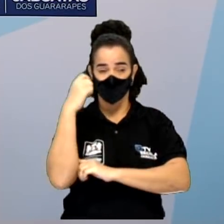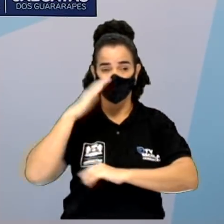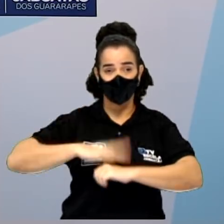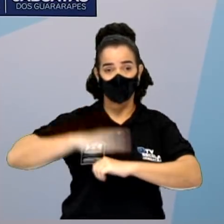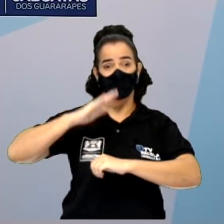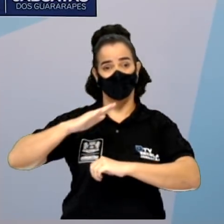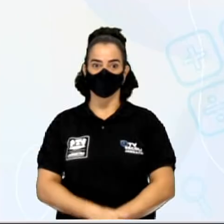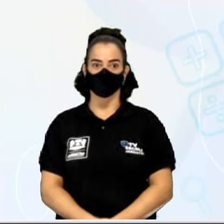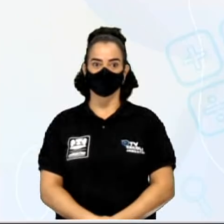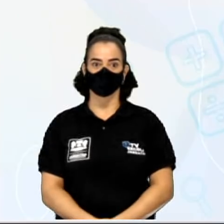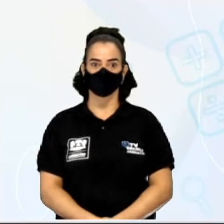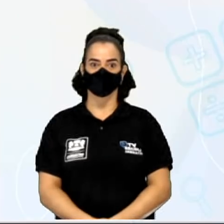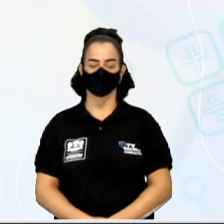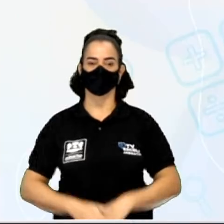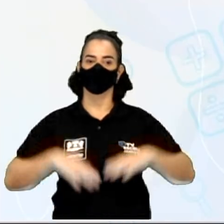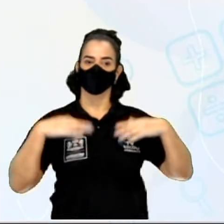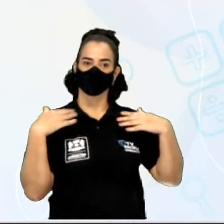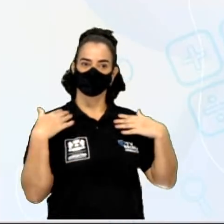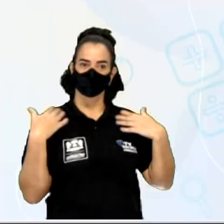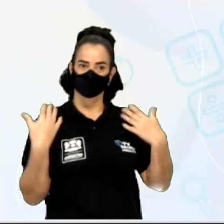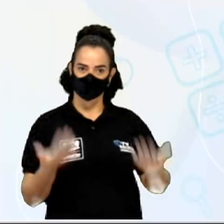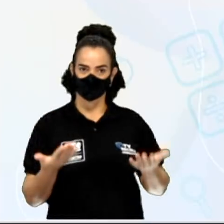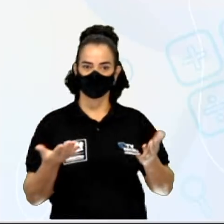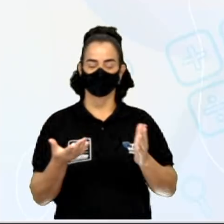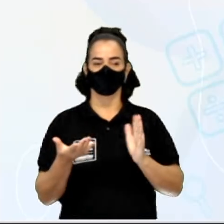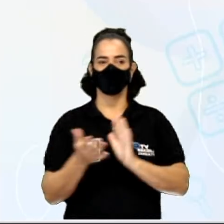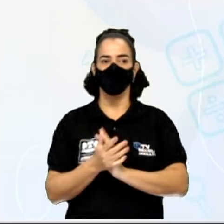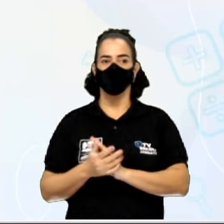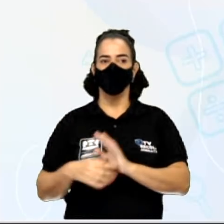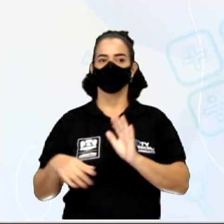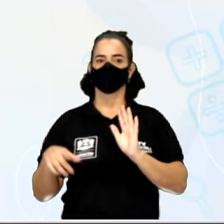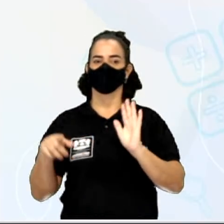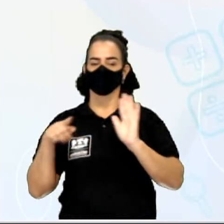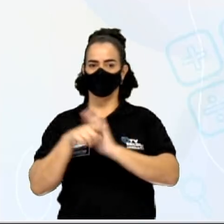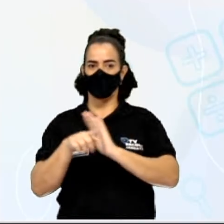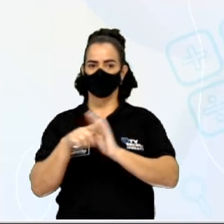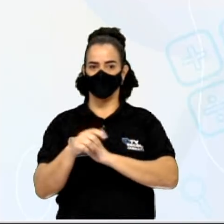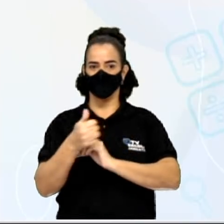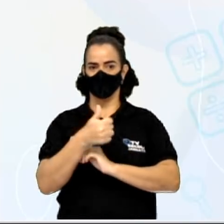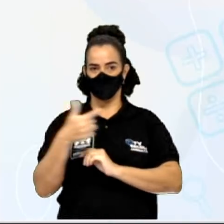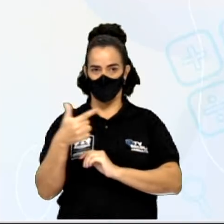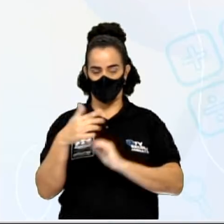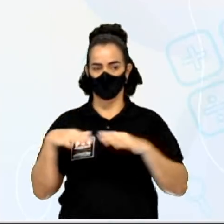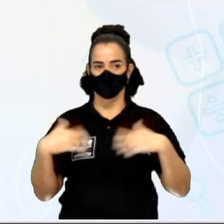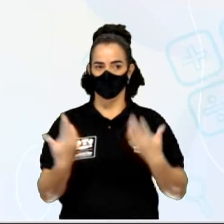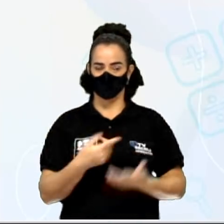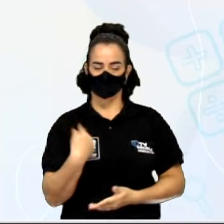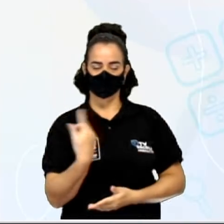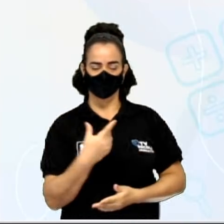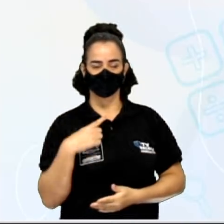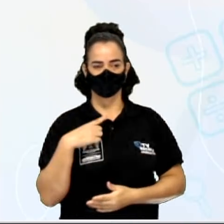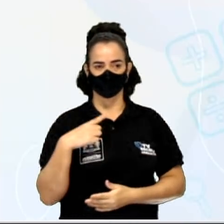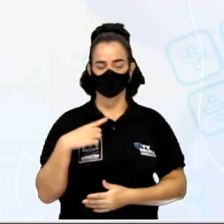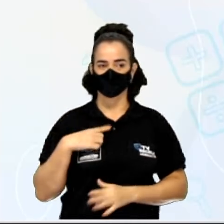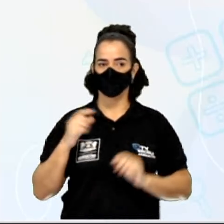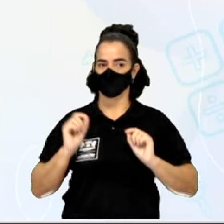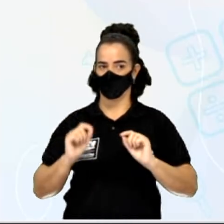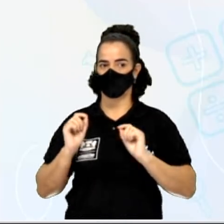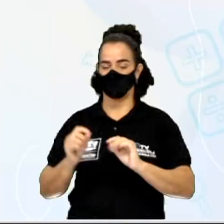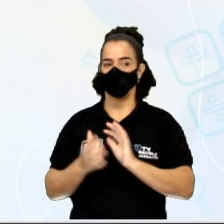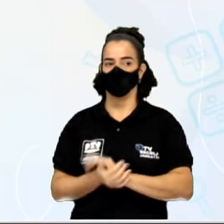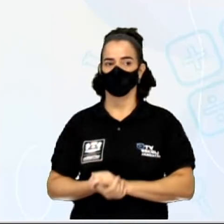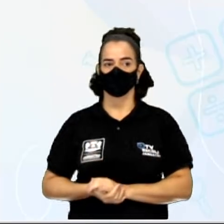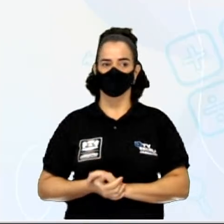né? Então, pessoal, vamos aí para a questão 12, slide aí na tela. A gente tem o seguinte, ó. Leia as afirmativas a